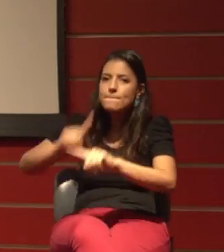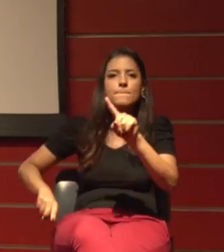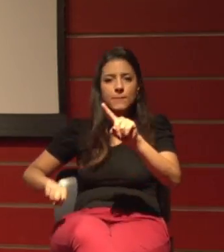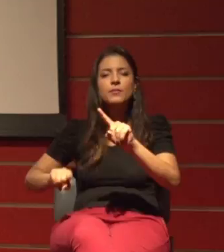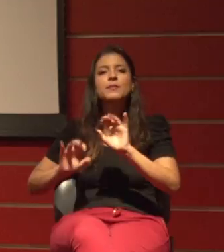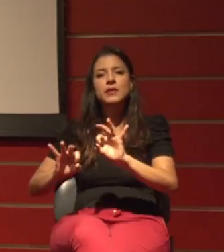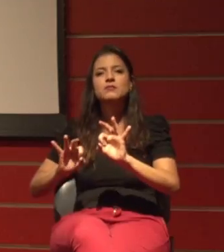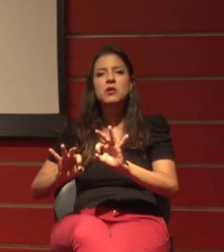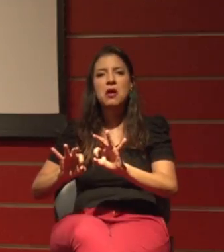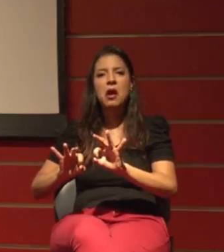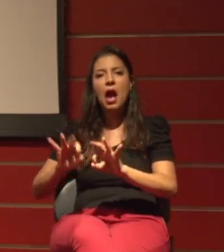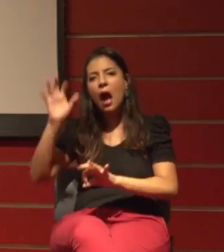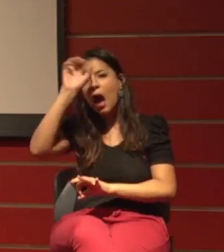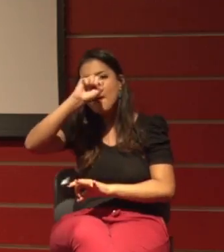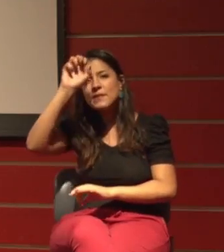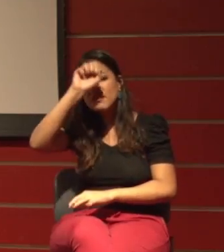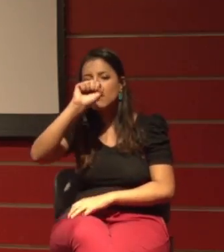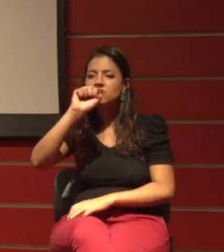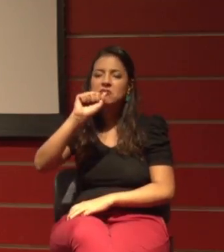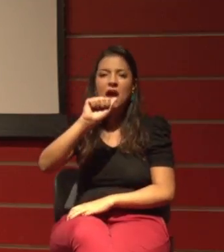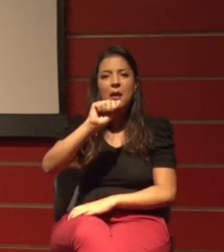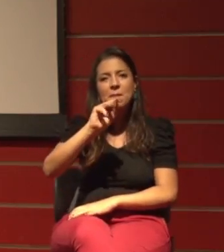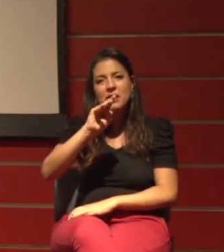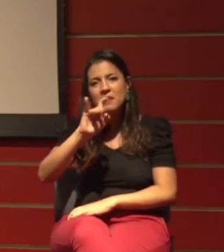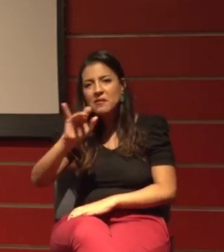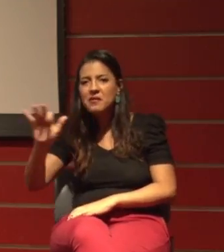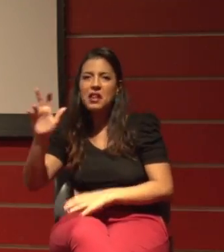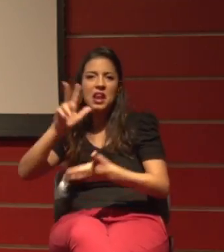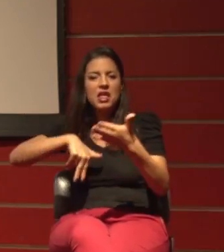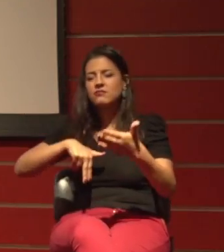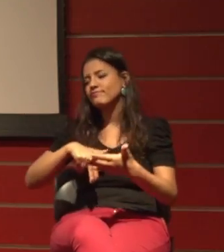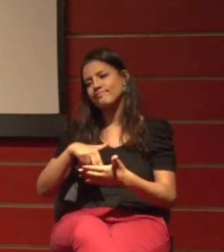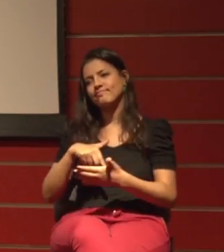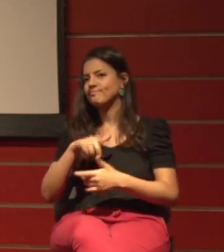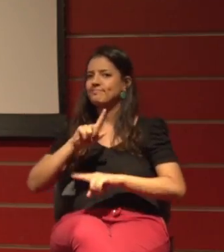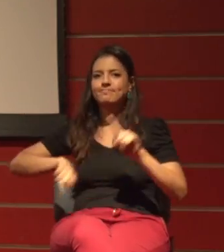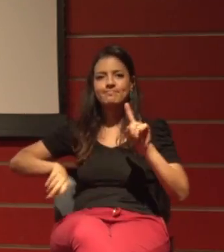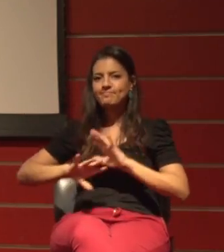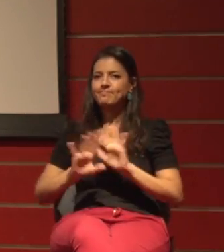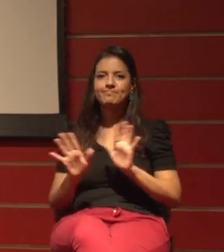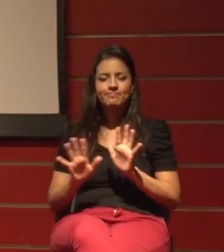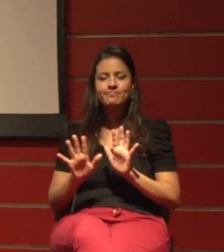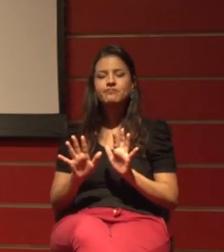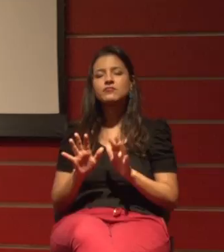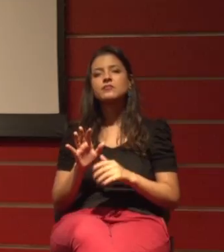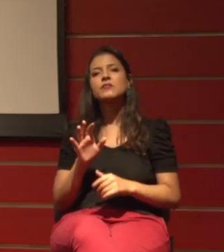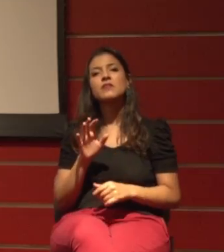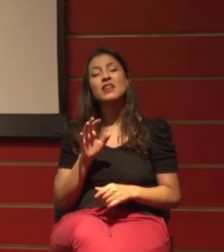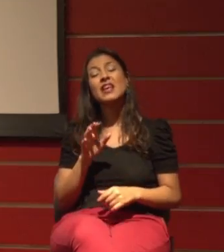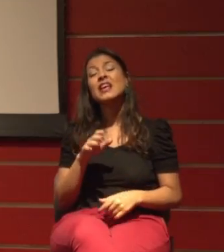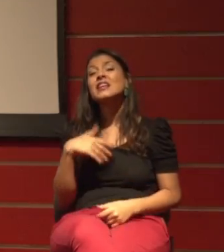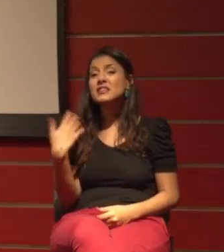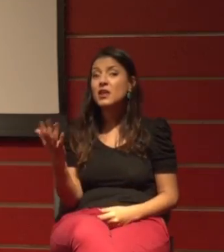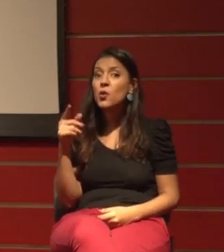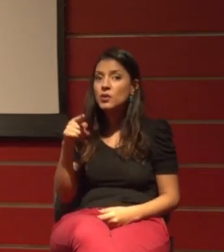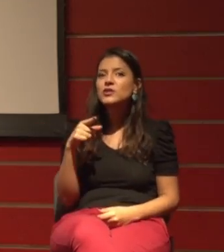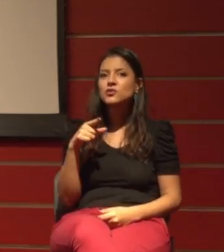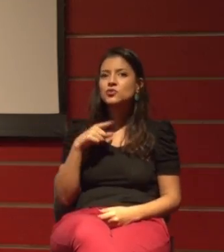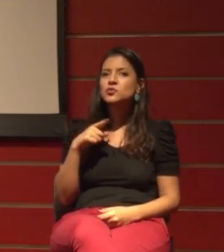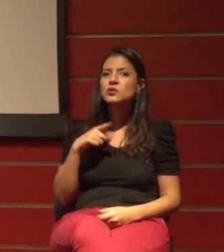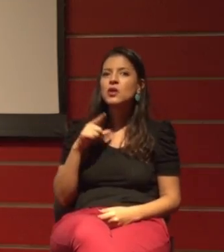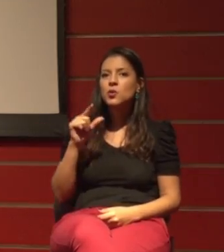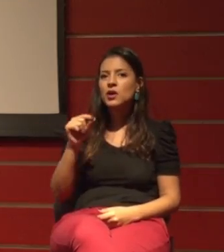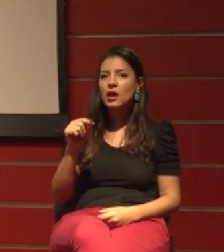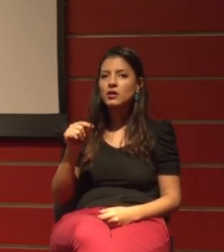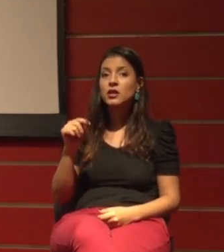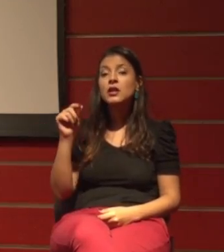de ser alfabetizados né proibia que que escravos fossem alfabetizados e isso cria uma uma um GAP aí na na